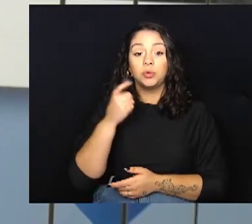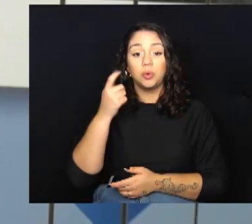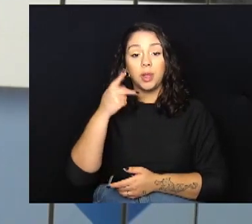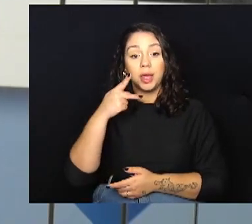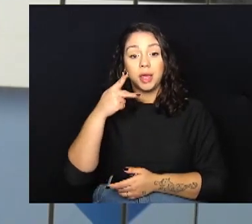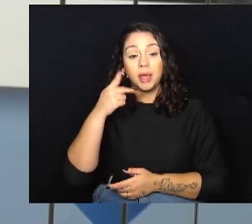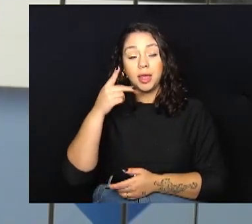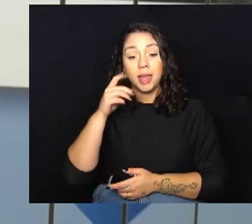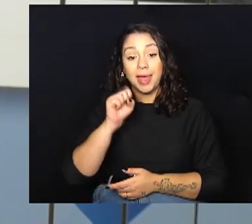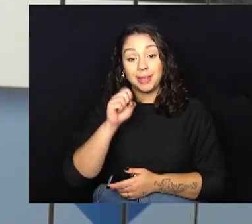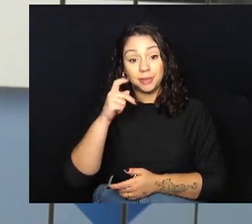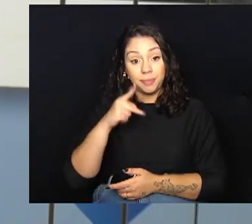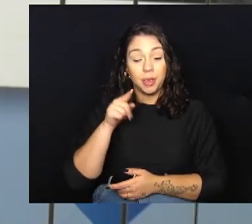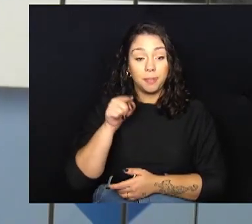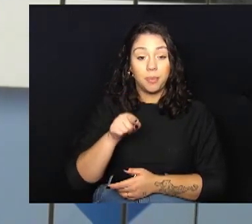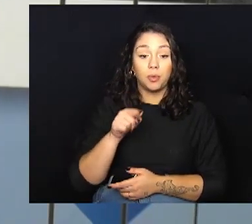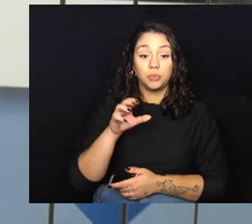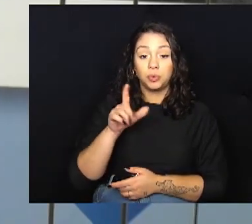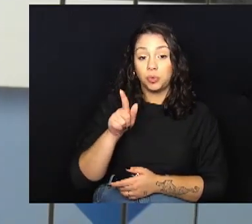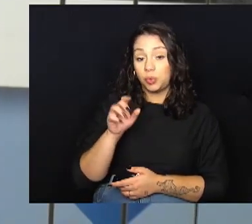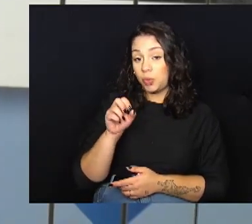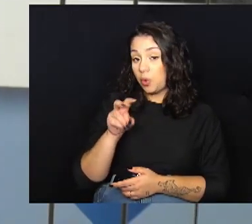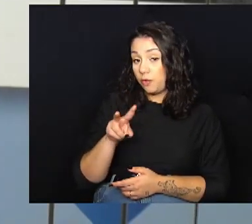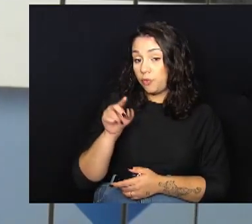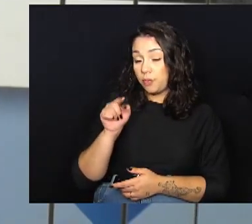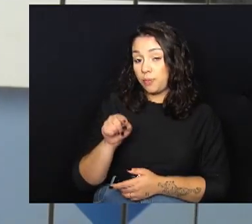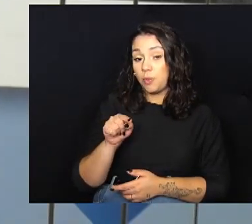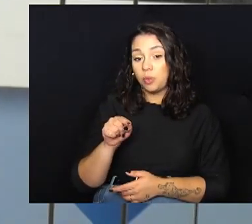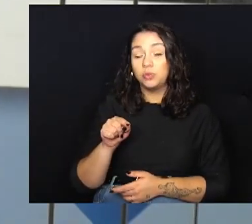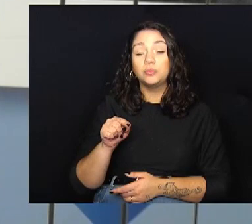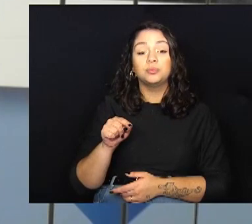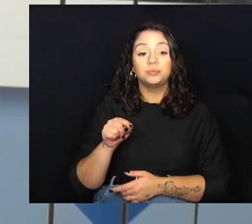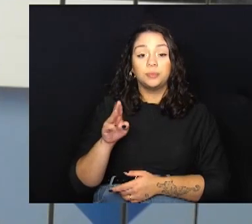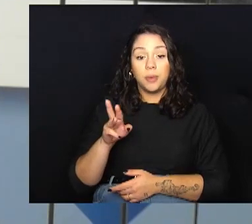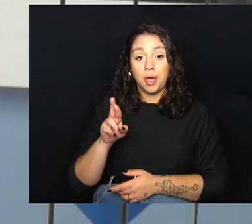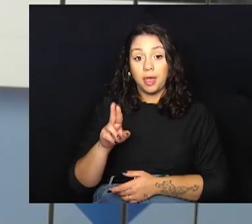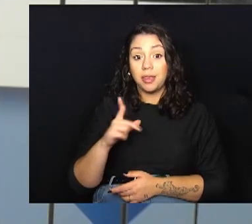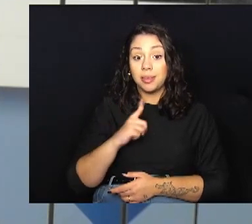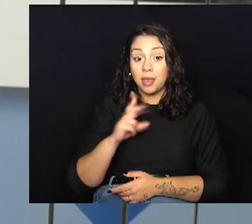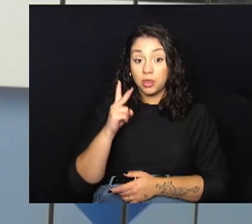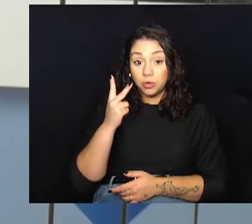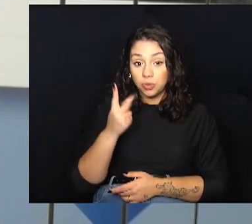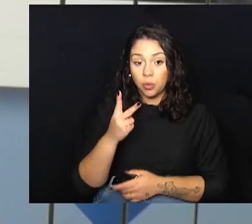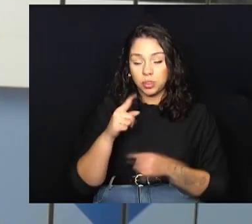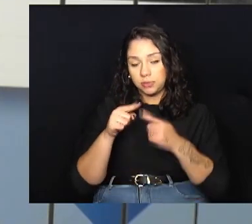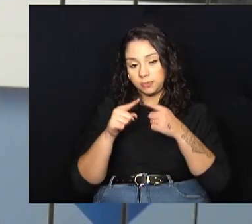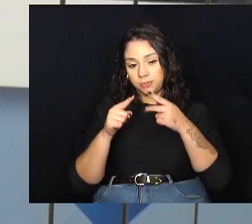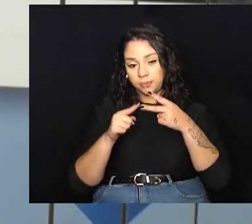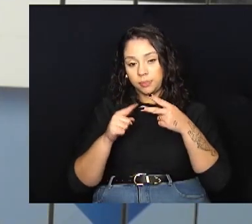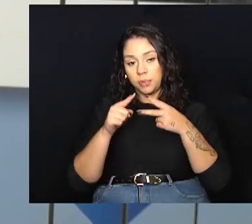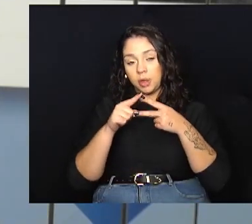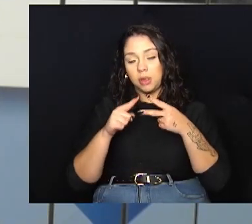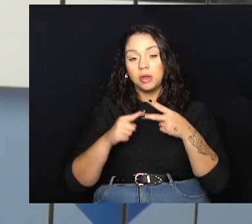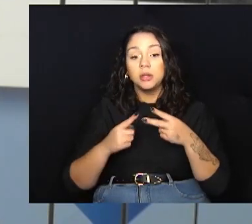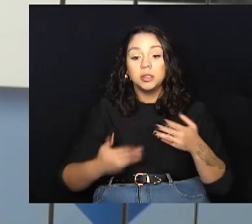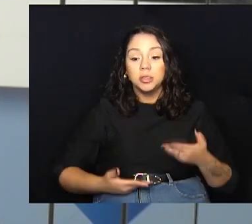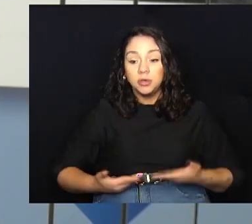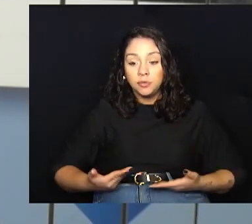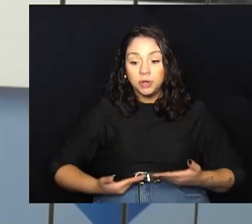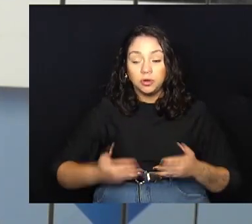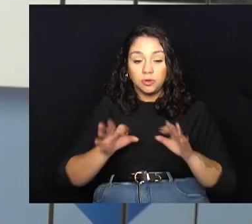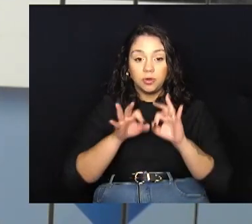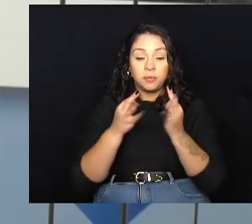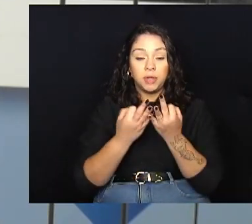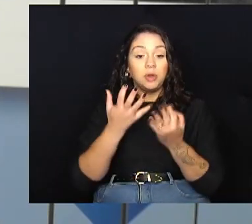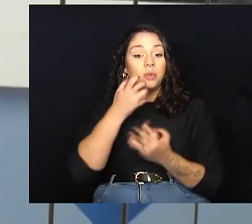sp.gov.br a gente reforça Como disse o André aí na reportagem temos dois serviços de família acolhedora aqui na cidade de